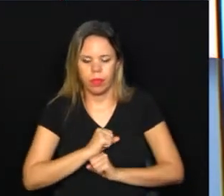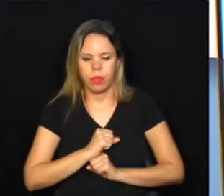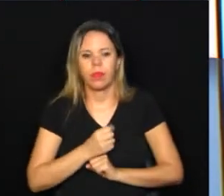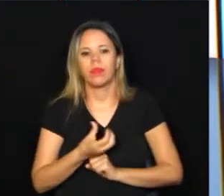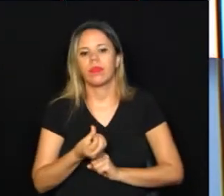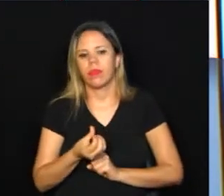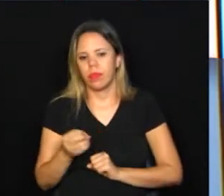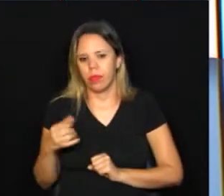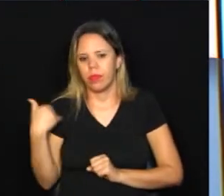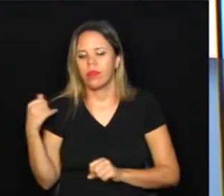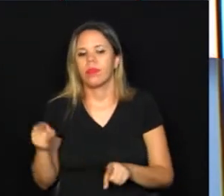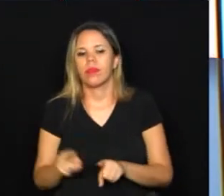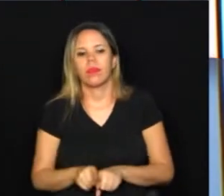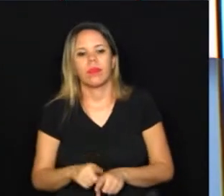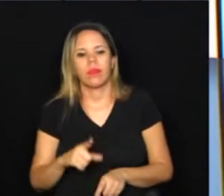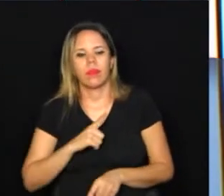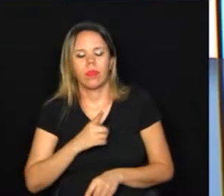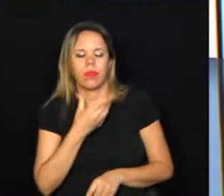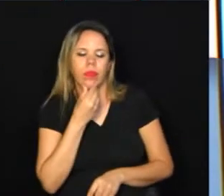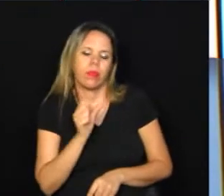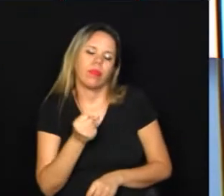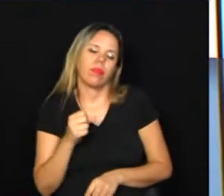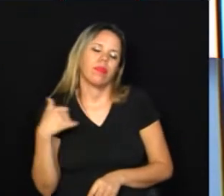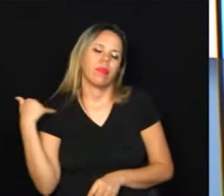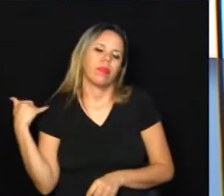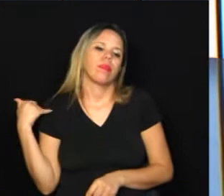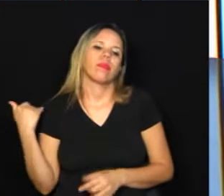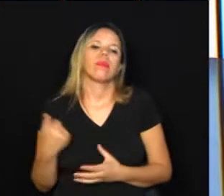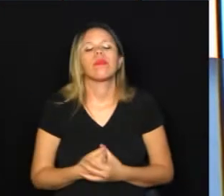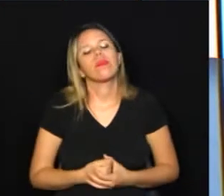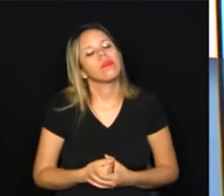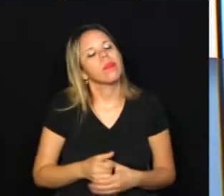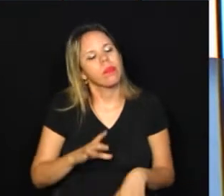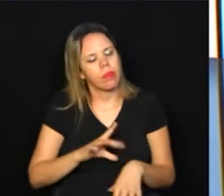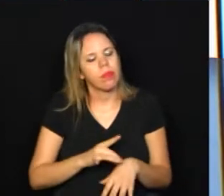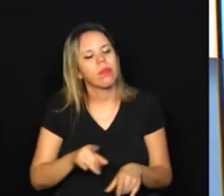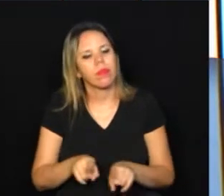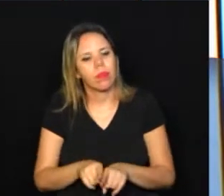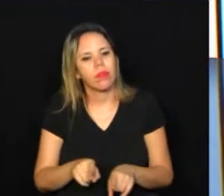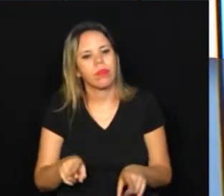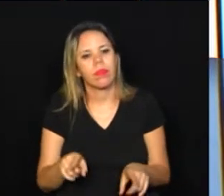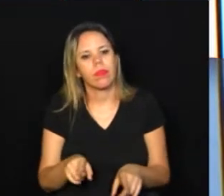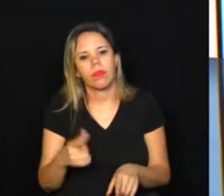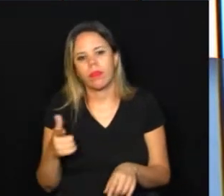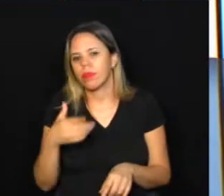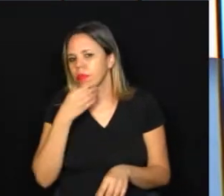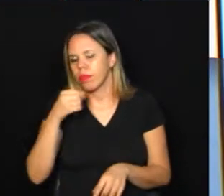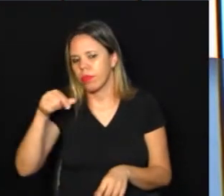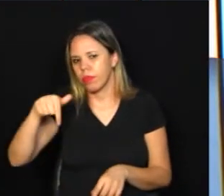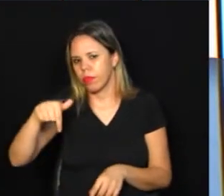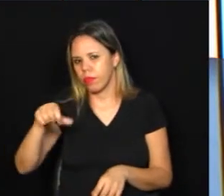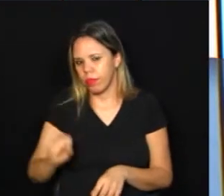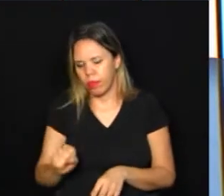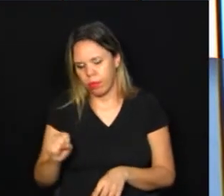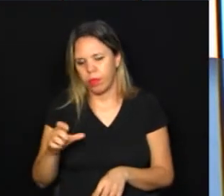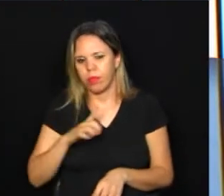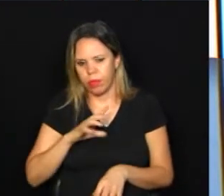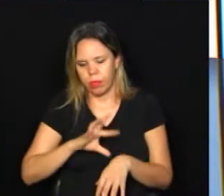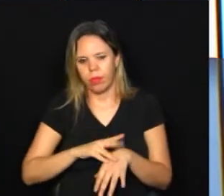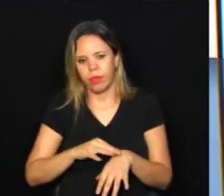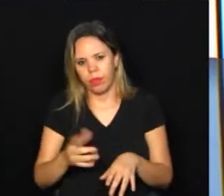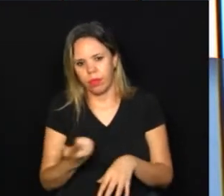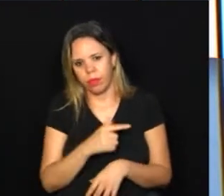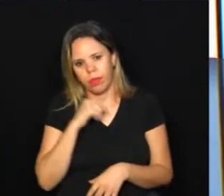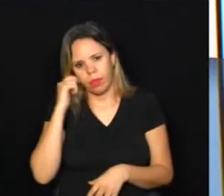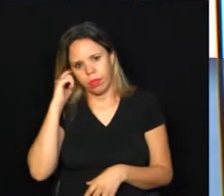também. Um homem de 88 anos com comorbidades. Um homem de 78 também tinha outras